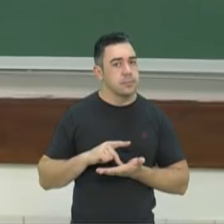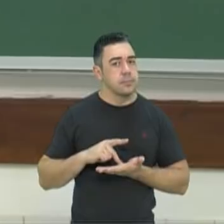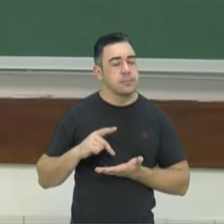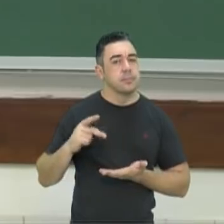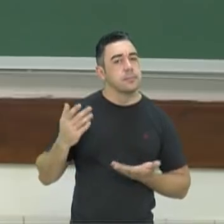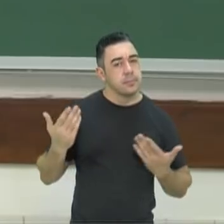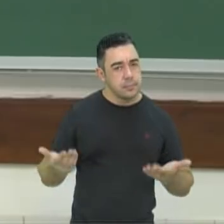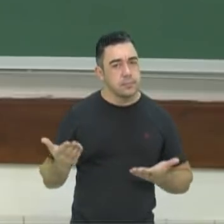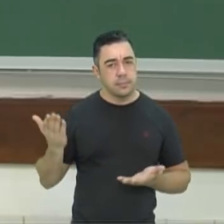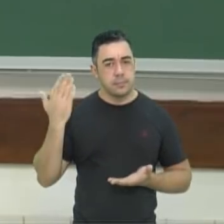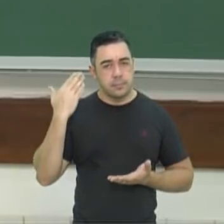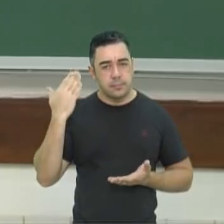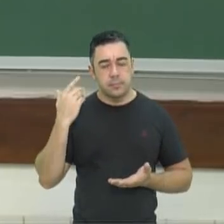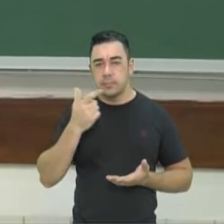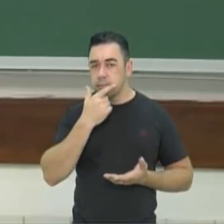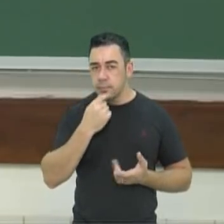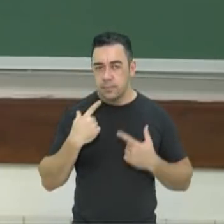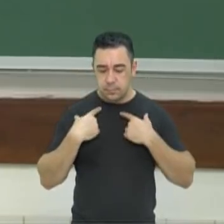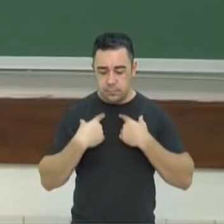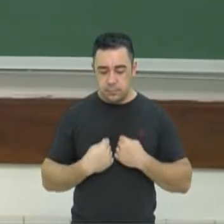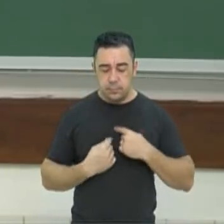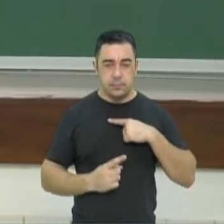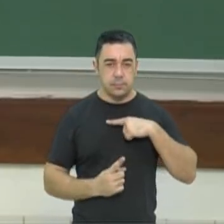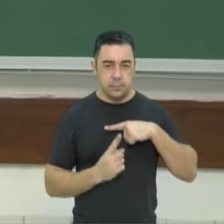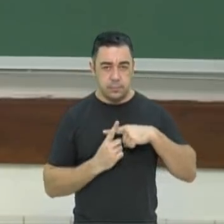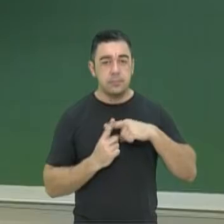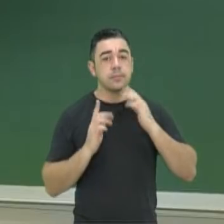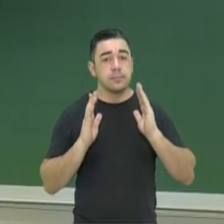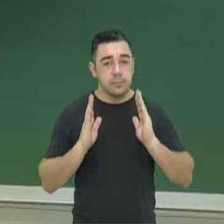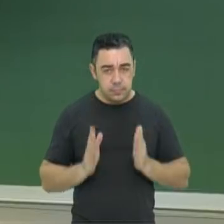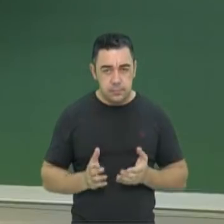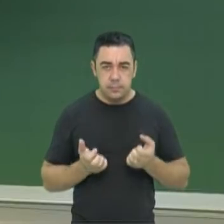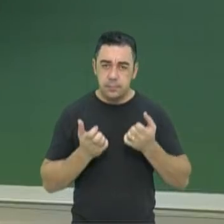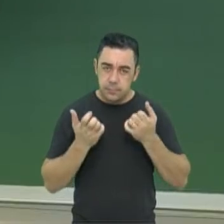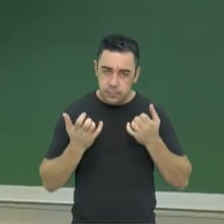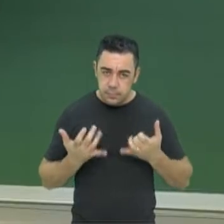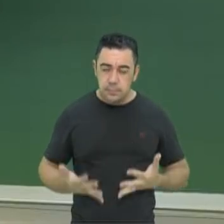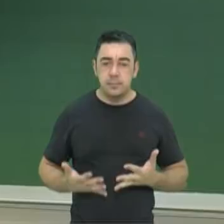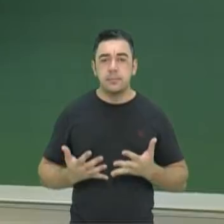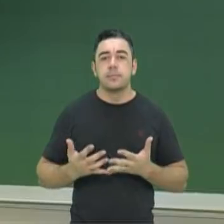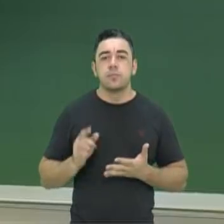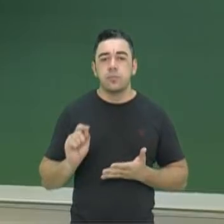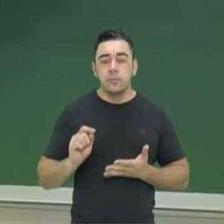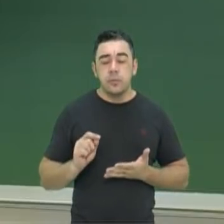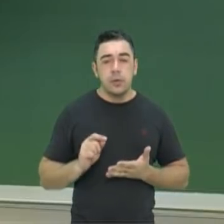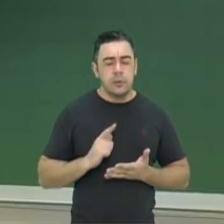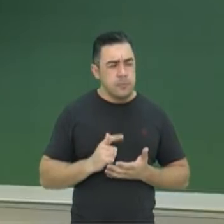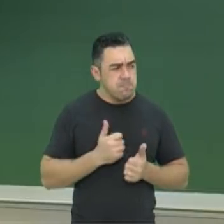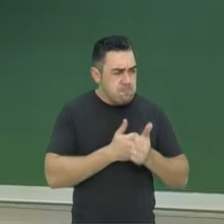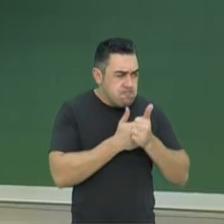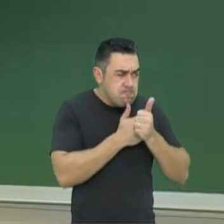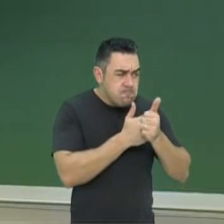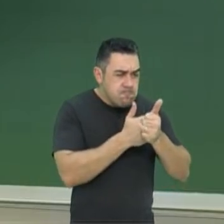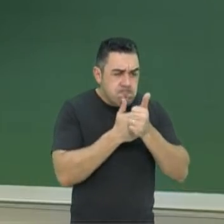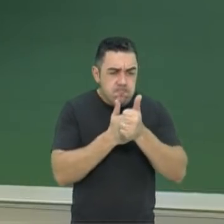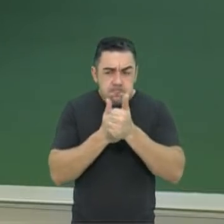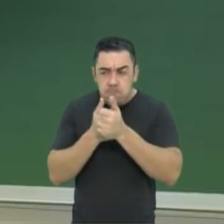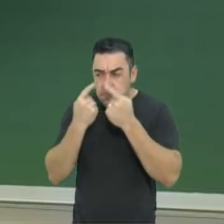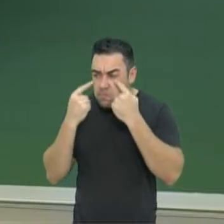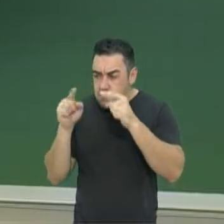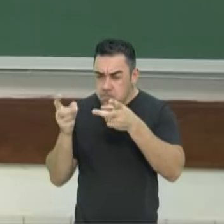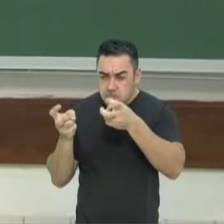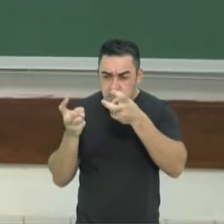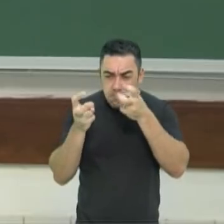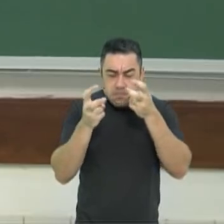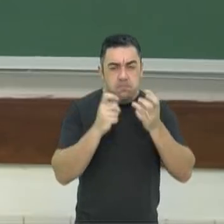lá no início, Pero Vaz de Caminha já dizia que ele ia ser fiel àquilo que ele via. Então,